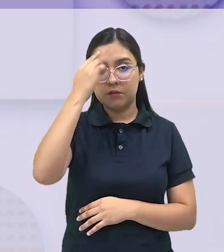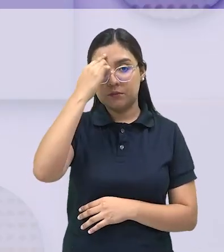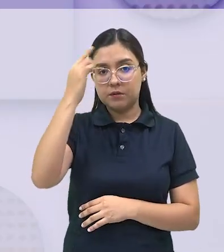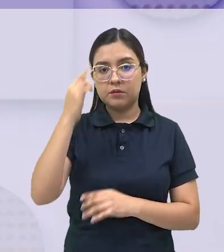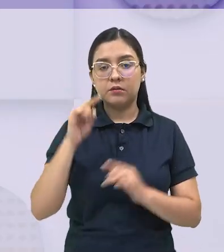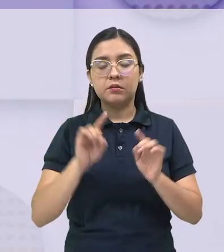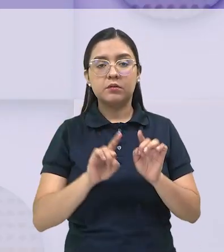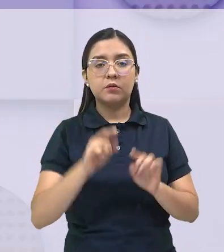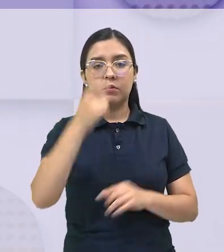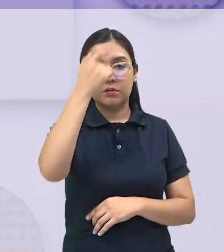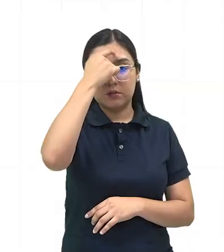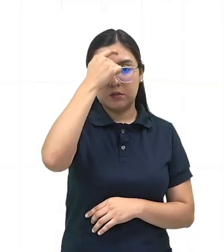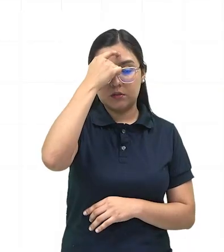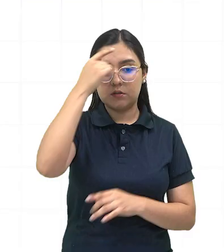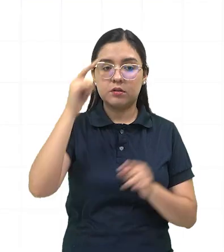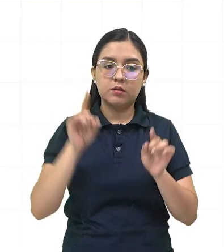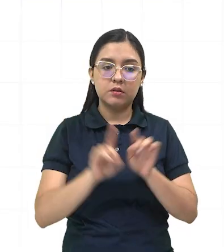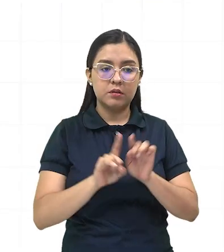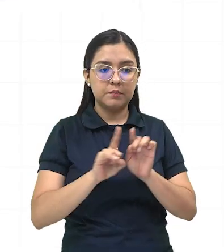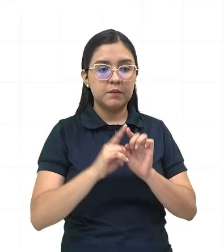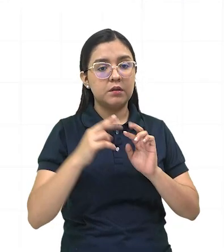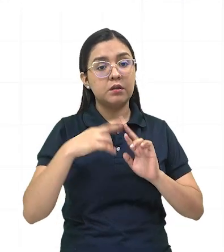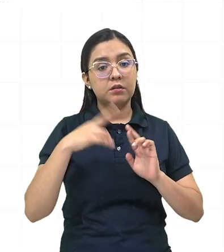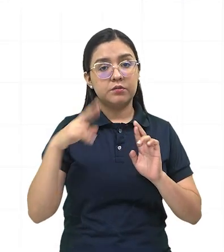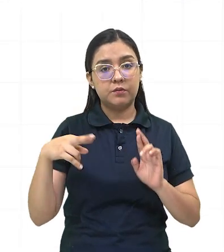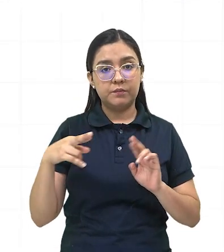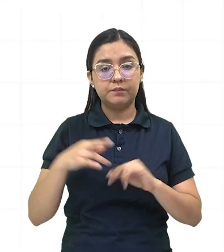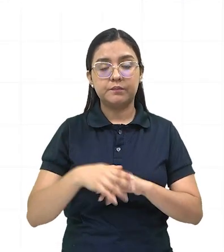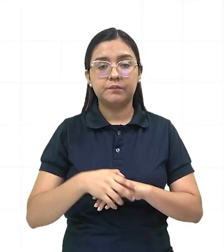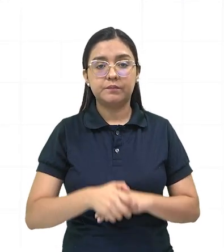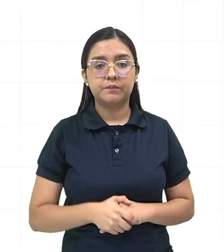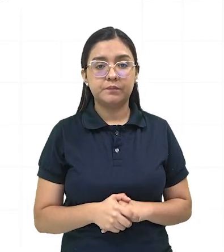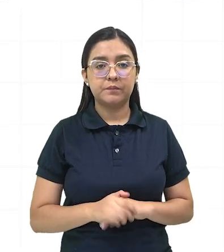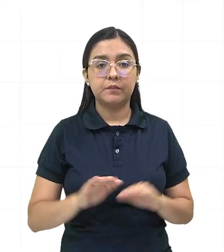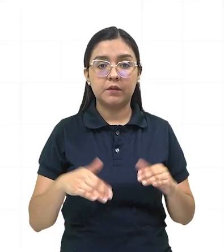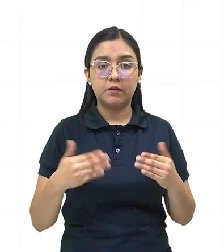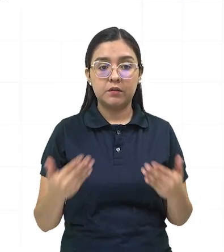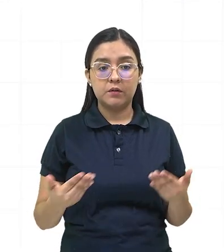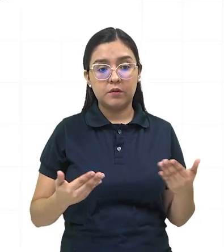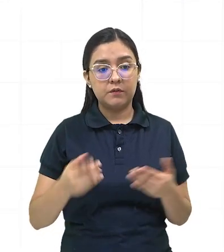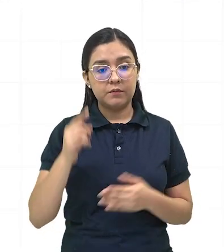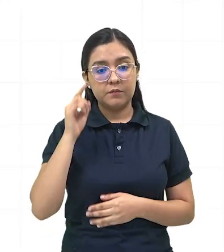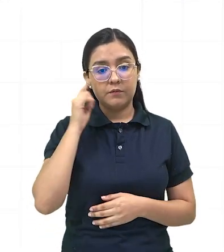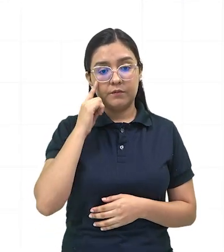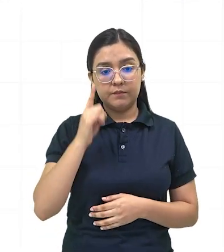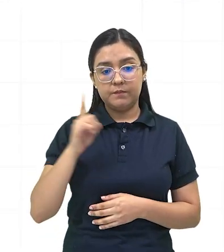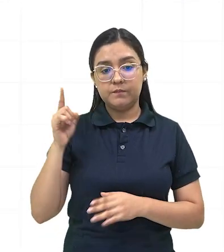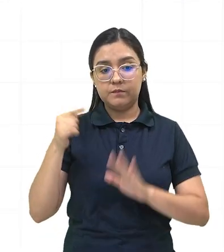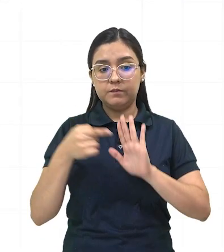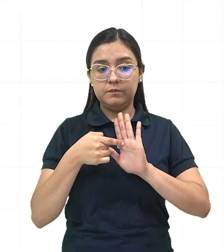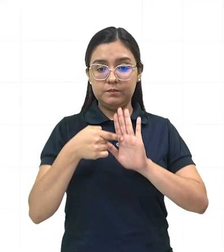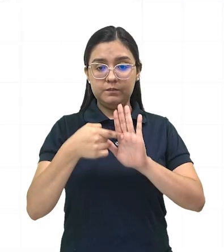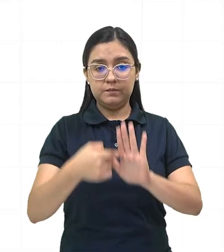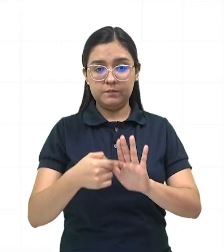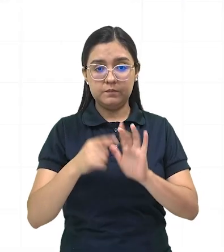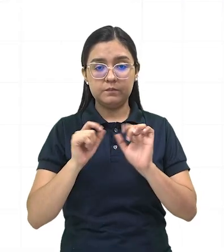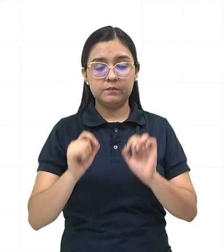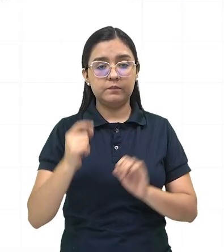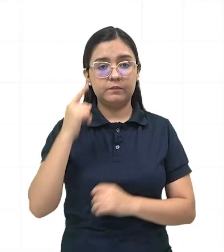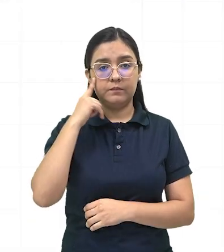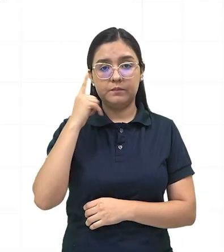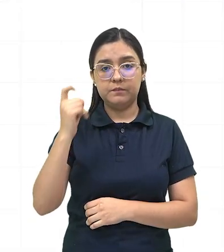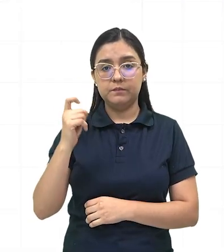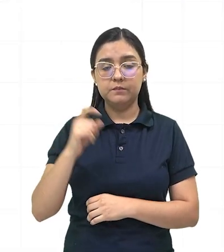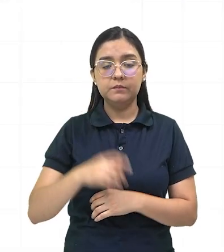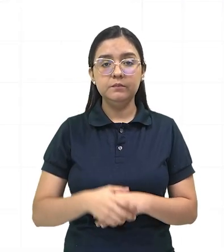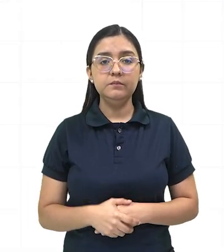pensamento, de consciência e de religião. Vamos olhar aí na cartela, ela já nos apresenta aí uma ideia